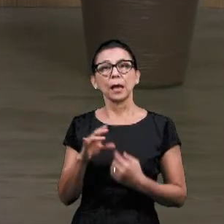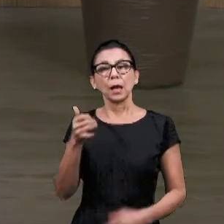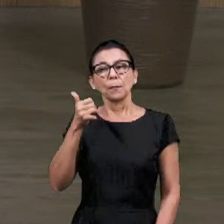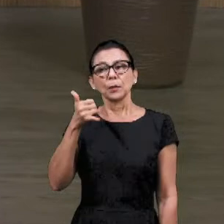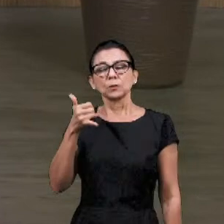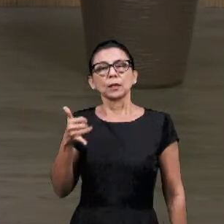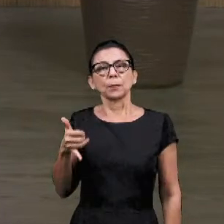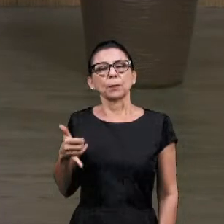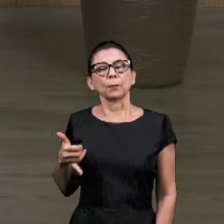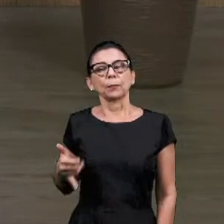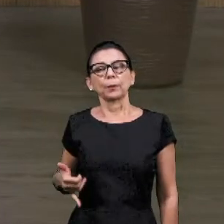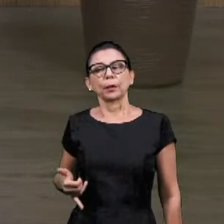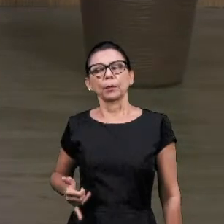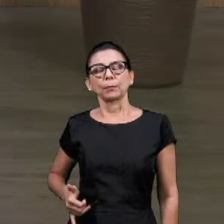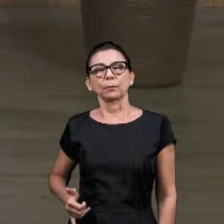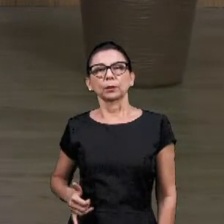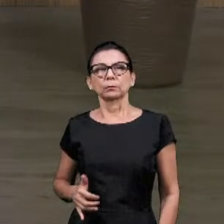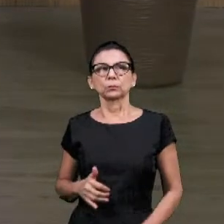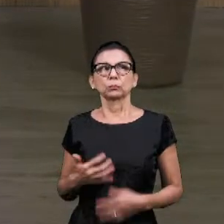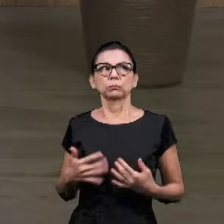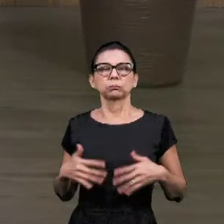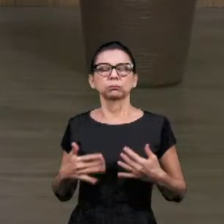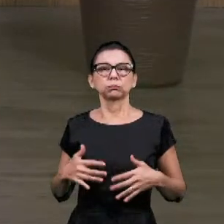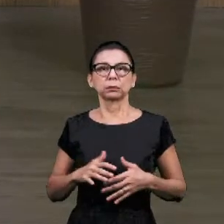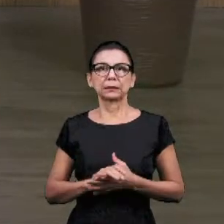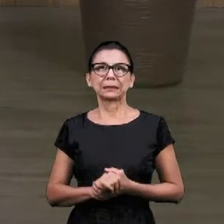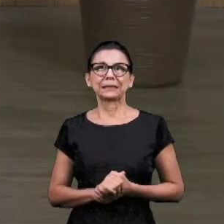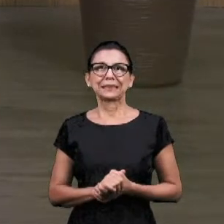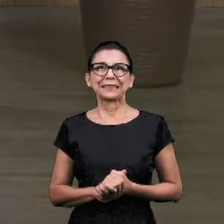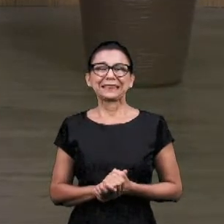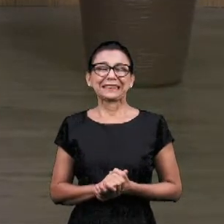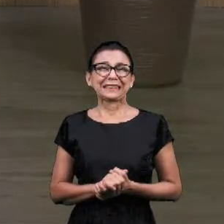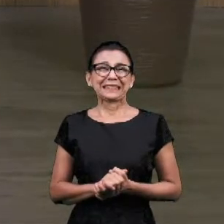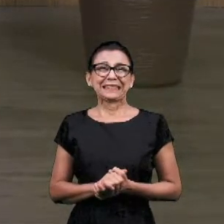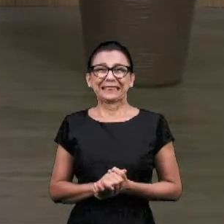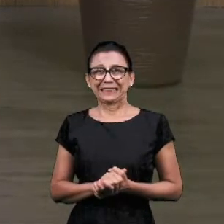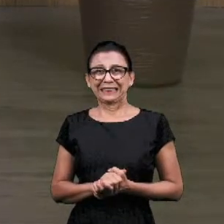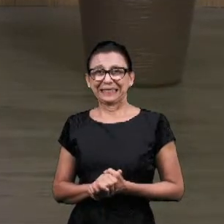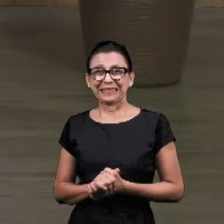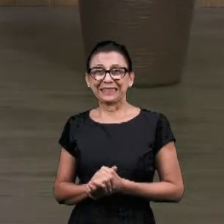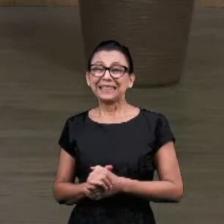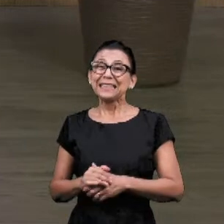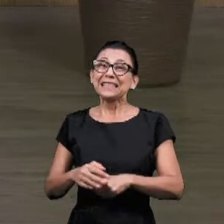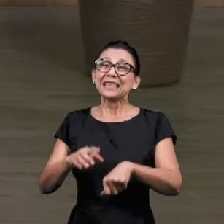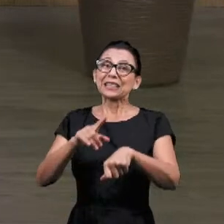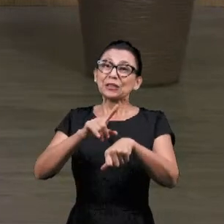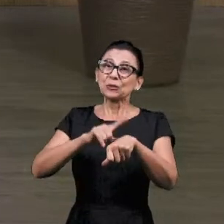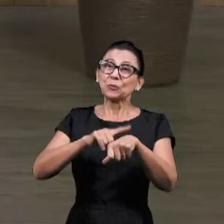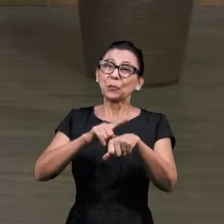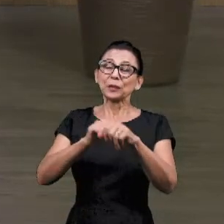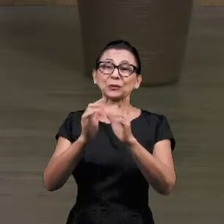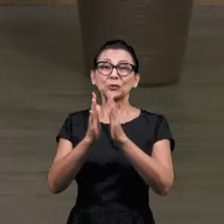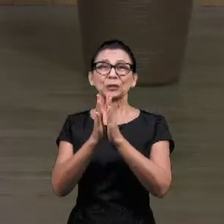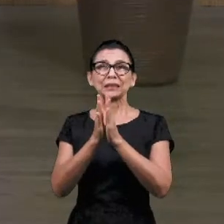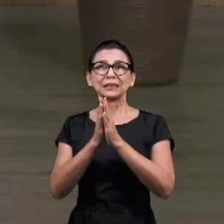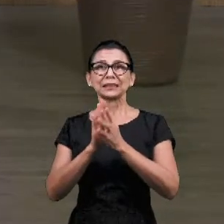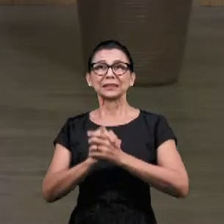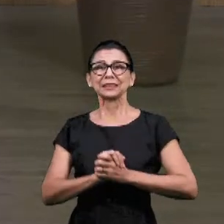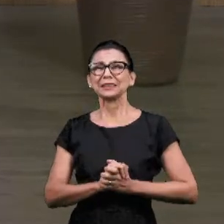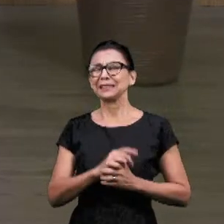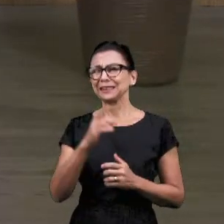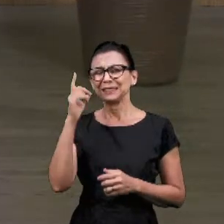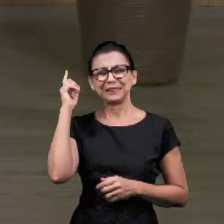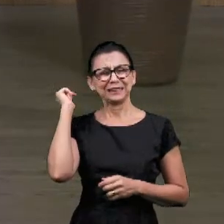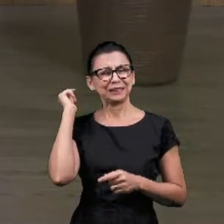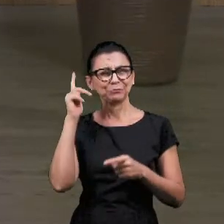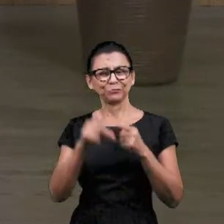hora da gravação, né? E era porque naquela hora era o horário de período de oração. E o pessoal ficou aqui, ih, atrapalhou, mas a